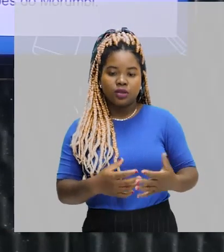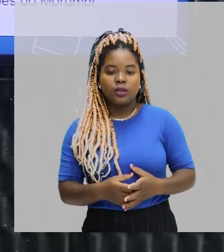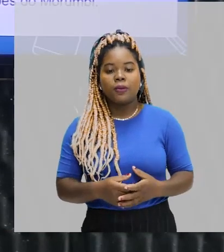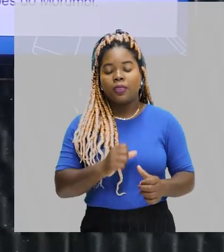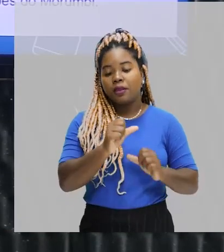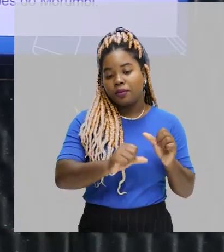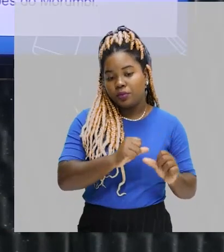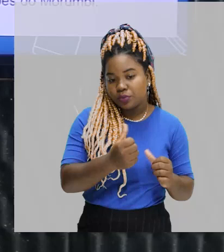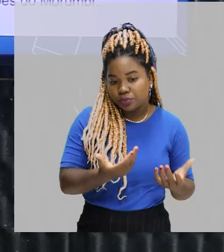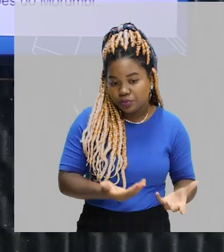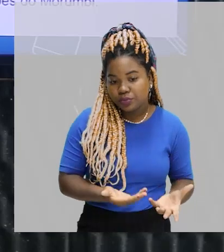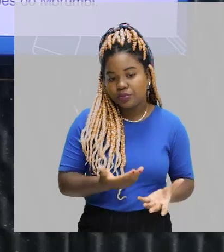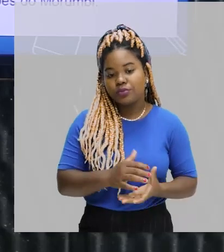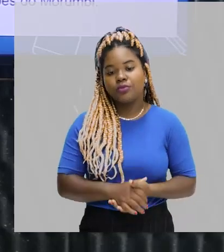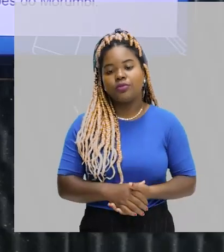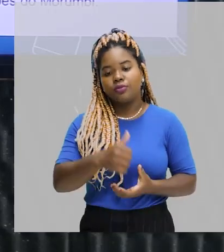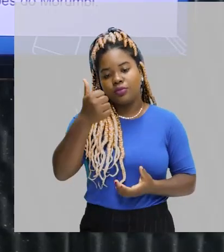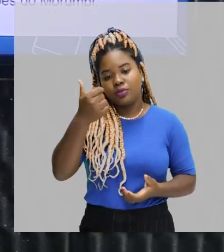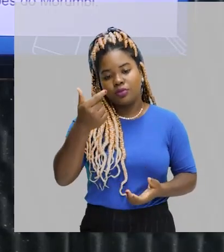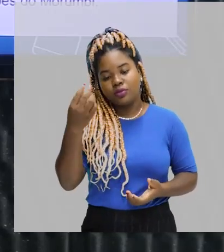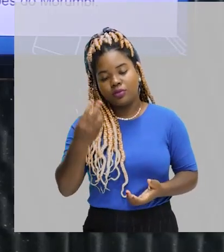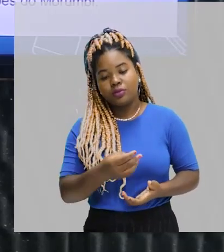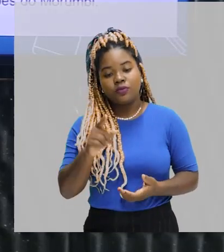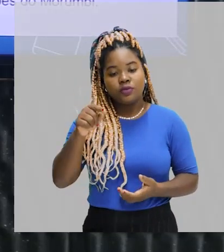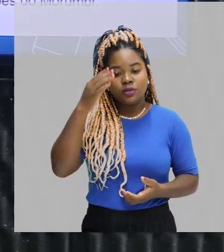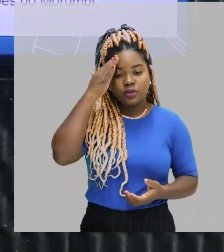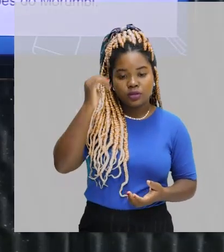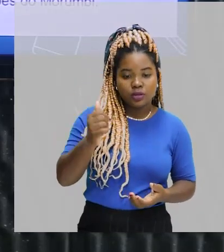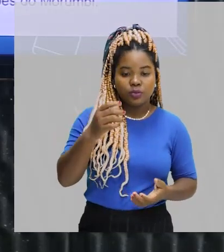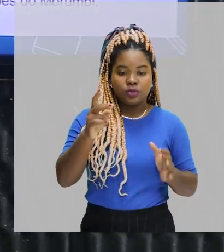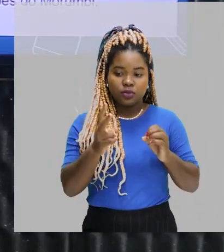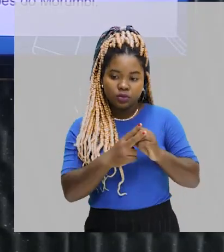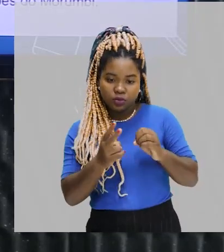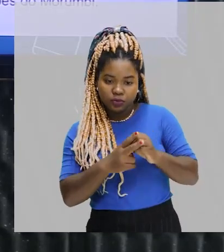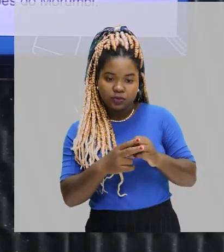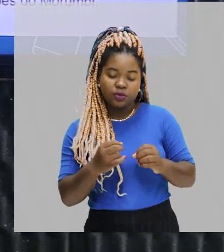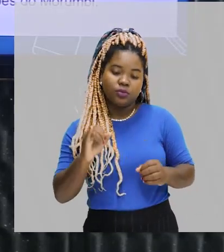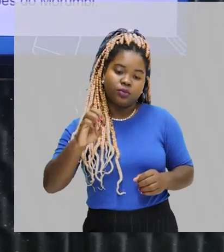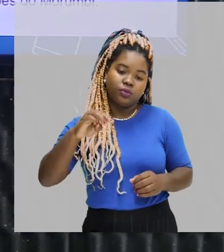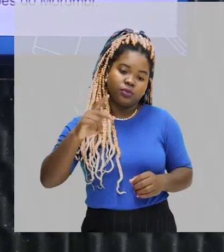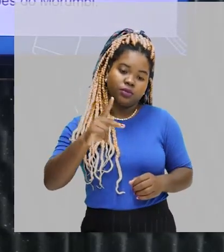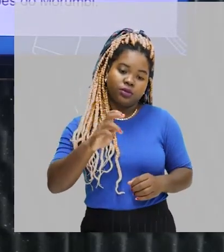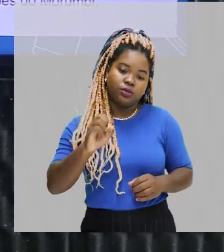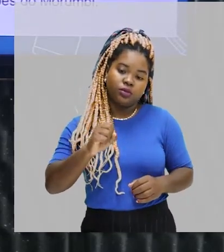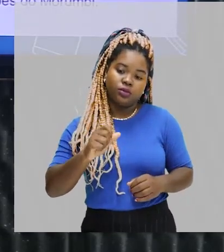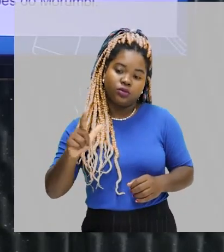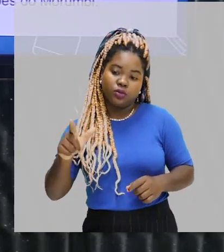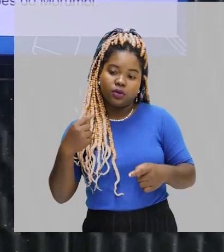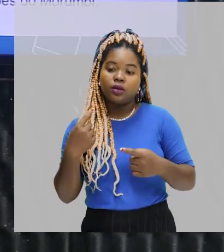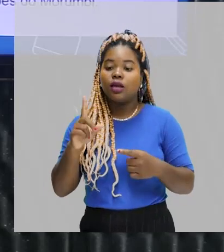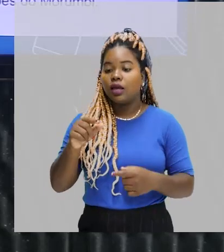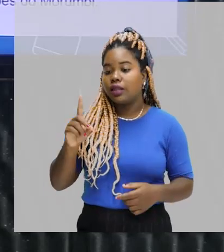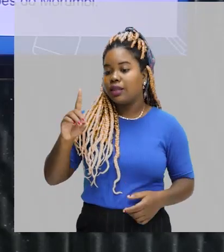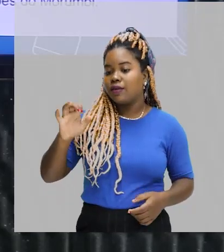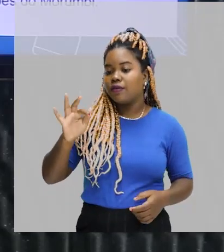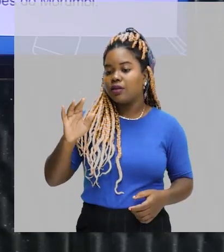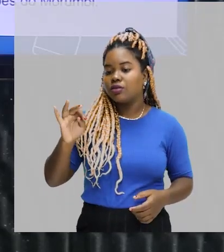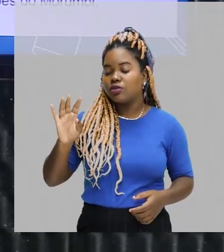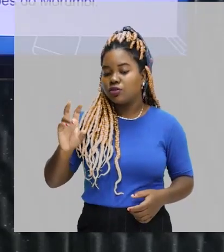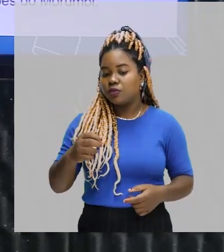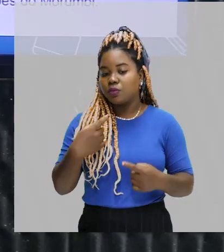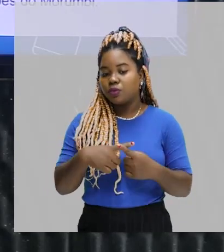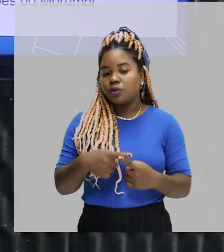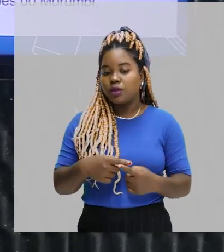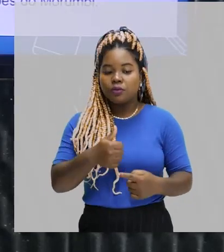nós já falamos de verbos defectivos. Você já sabe que os verbos impessoais são considerados defectivos porque não são conjugados